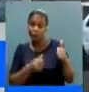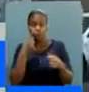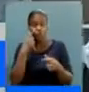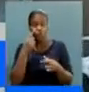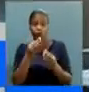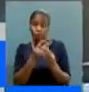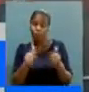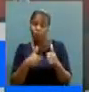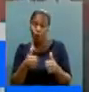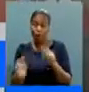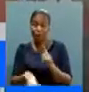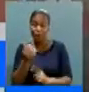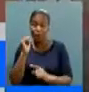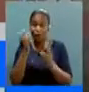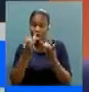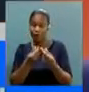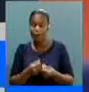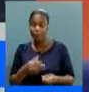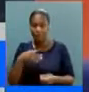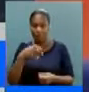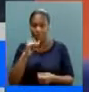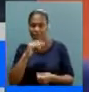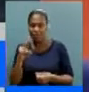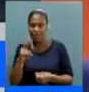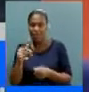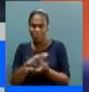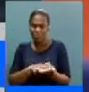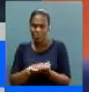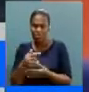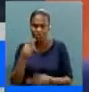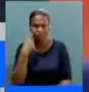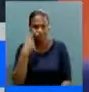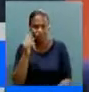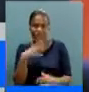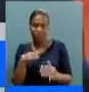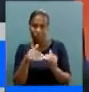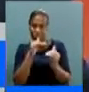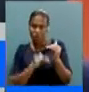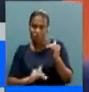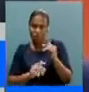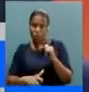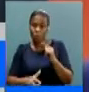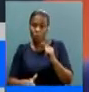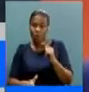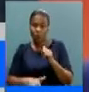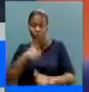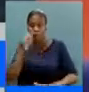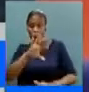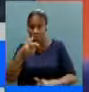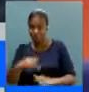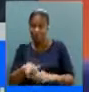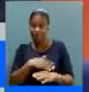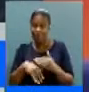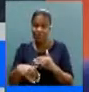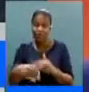economia o psv basicamente tem estado a tentar diminuir os ganhos que o país tem estado a fazer é